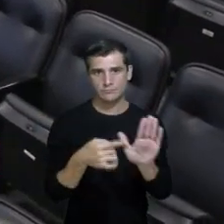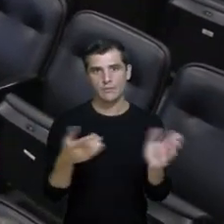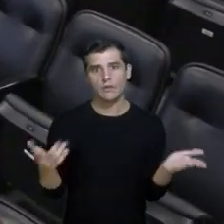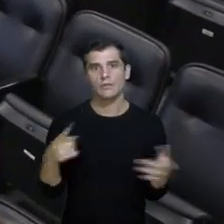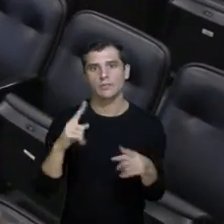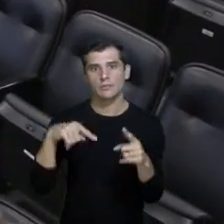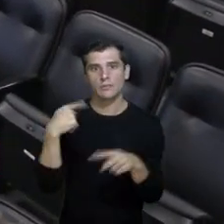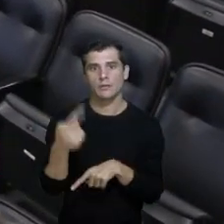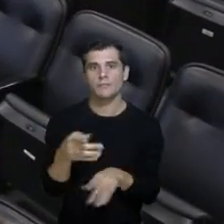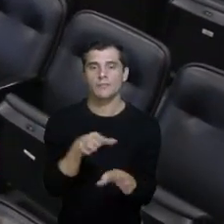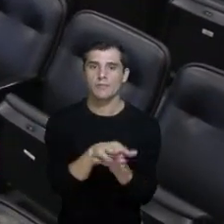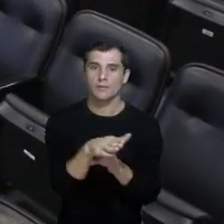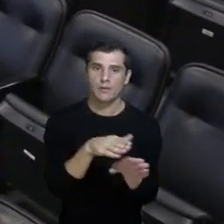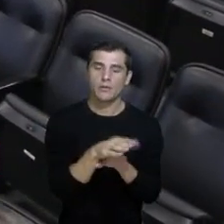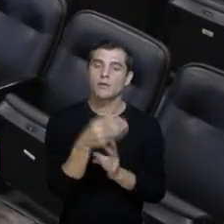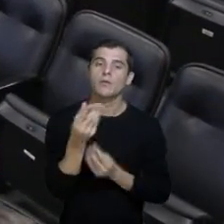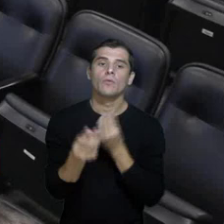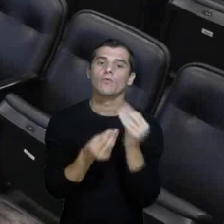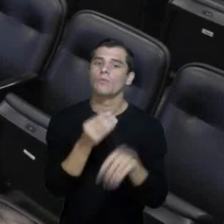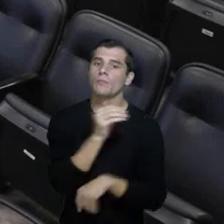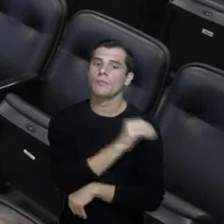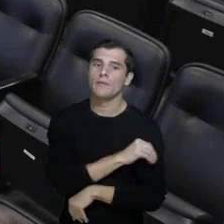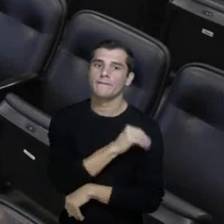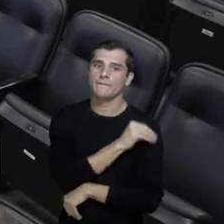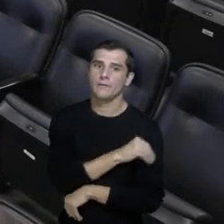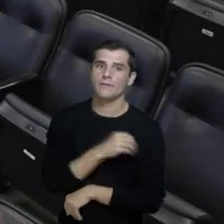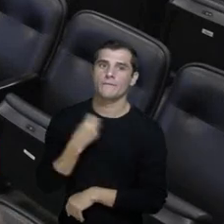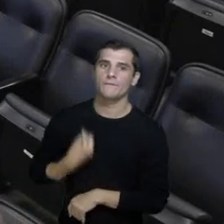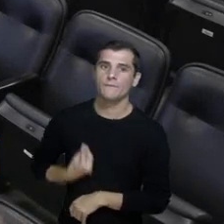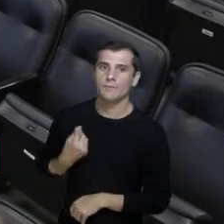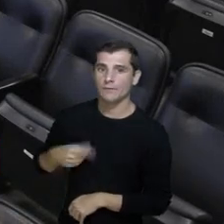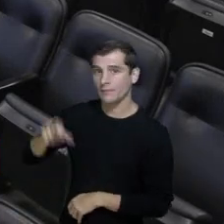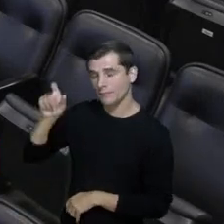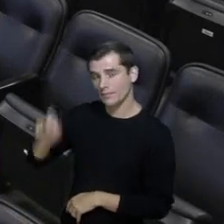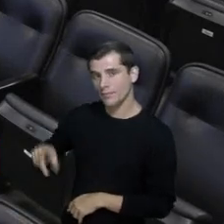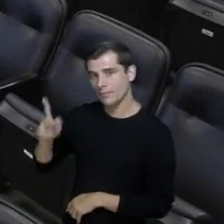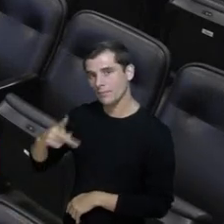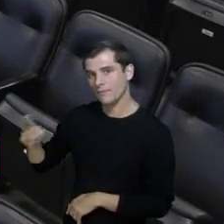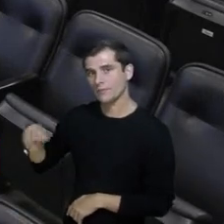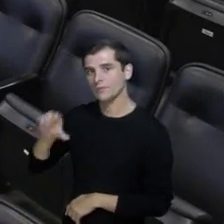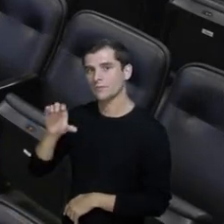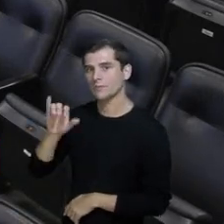vai fazer esse trabalho enquanto a professora cía deixa uma folhinha aí com vocês